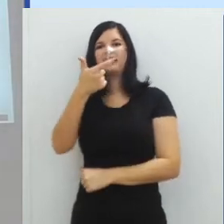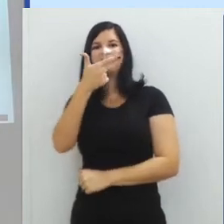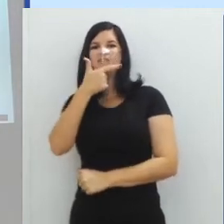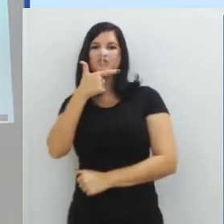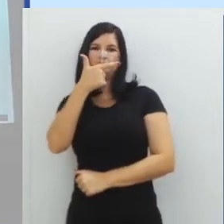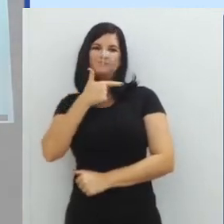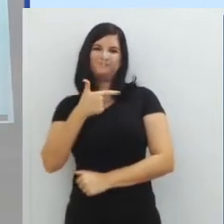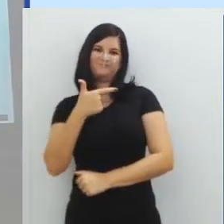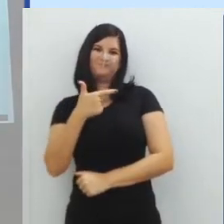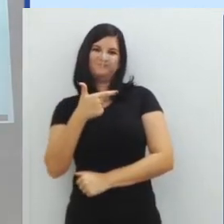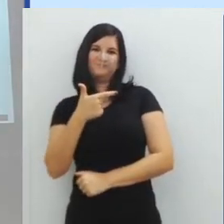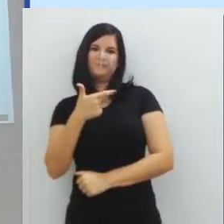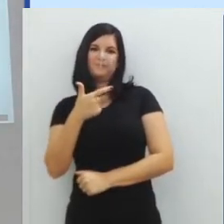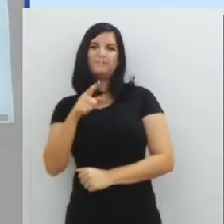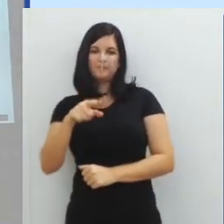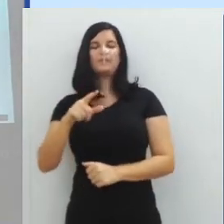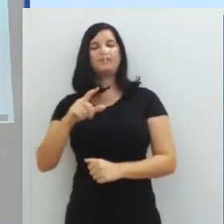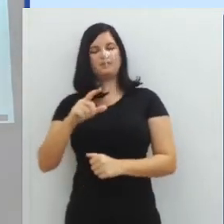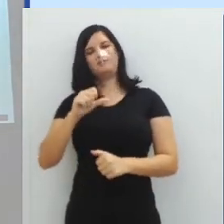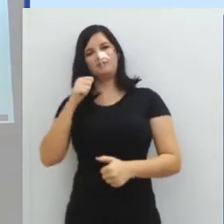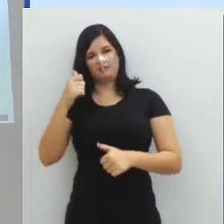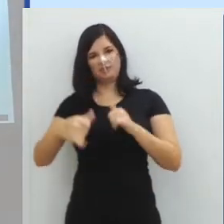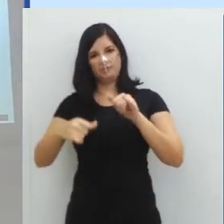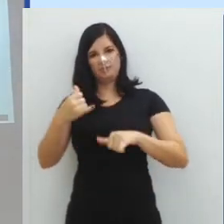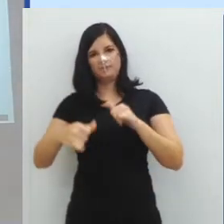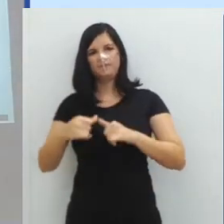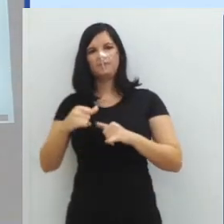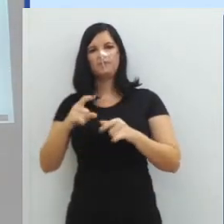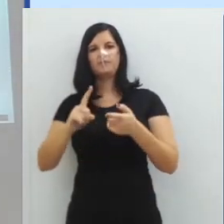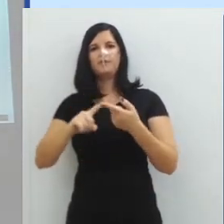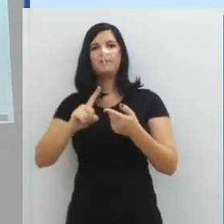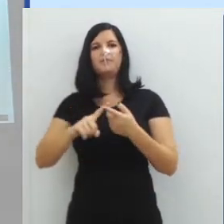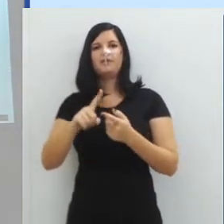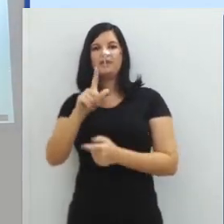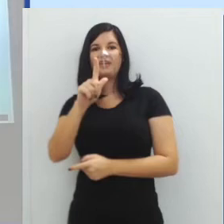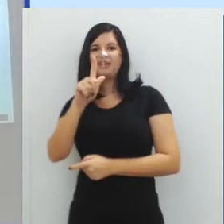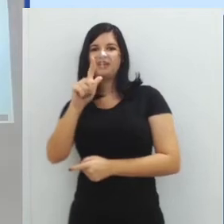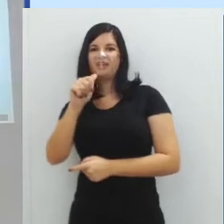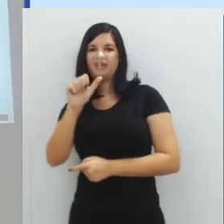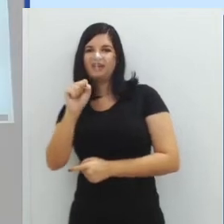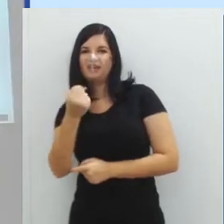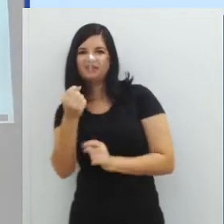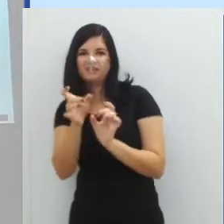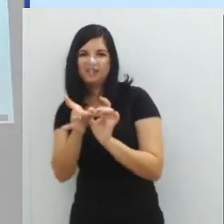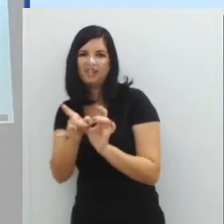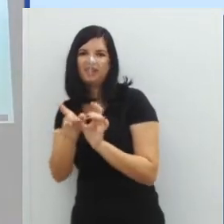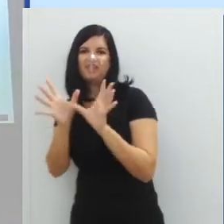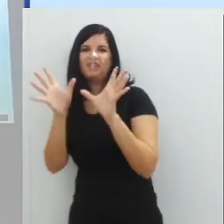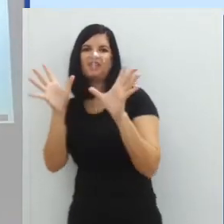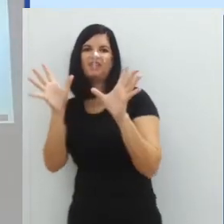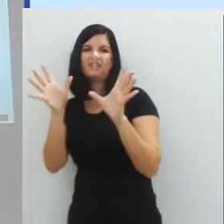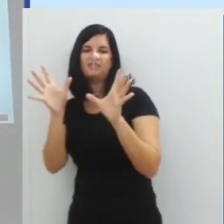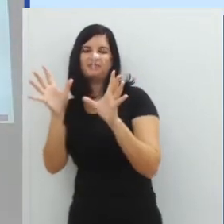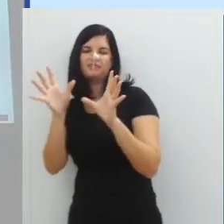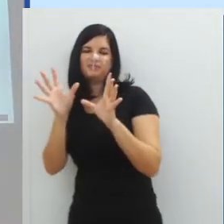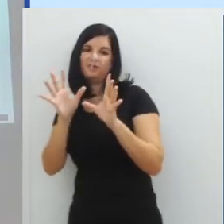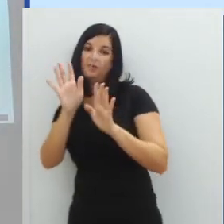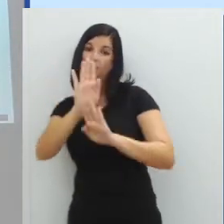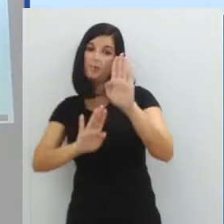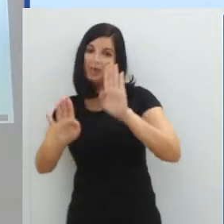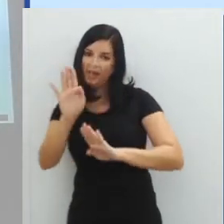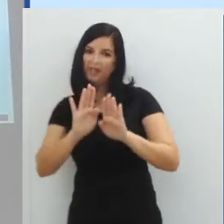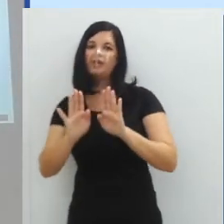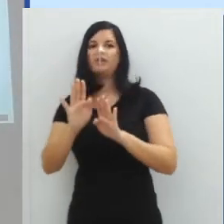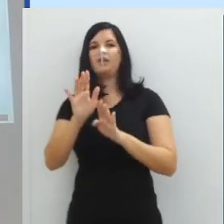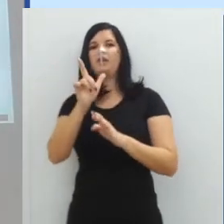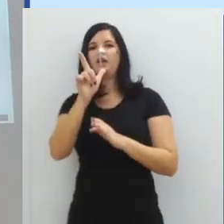um fenômeno químico. Liberação de gás. Cuidado para não confundir liberação de gás com formação de vapor. Quando